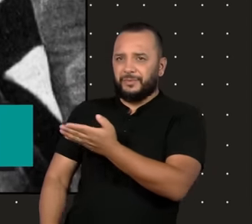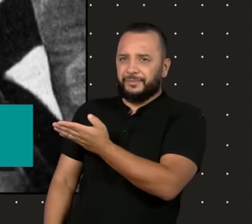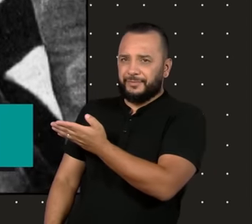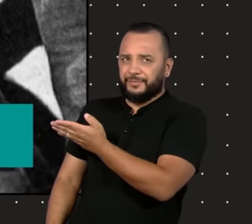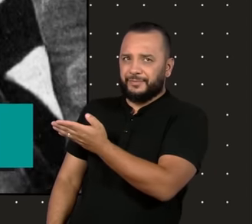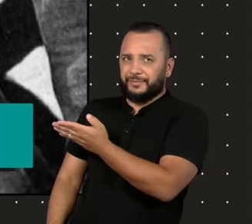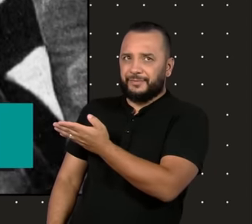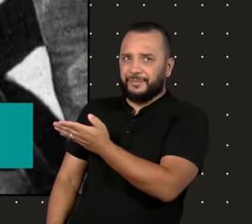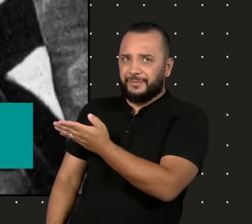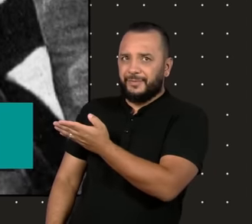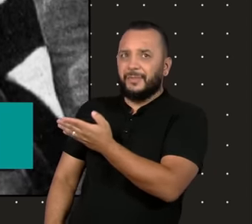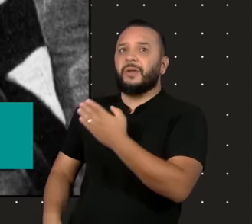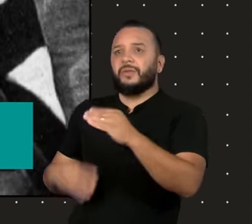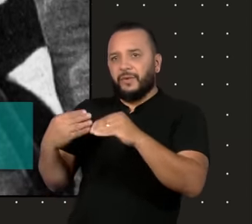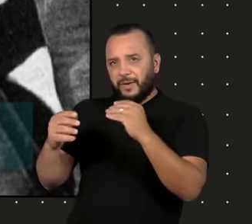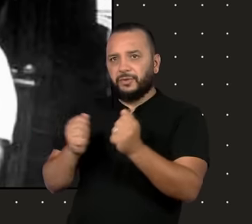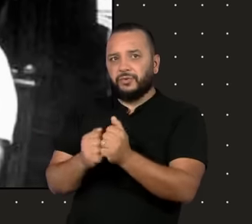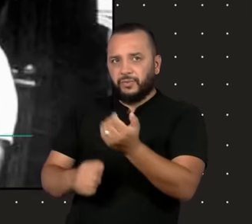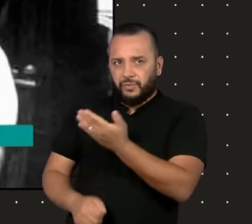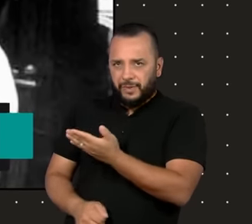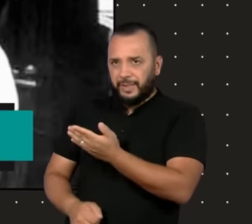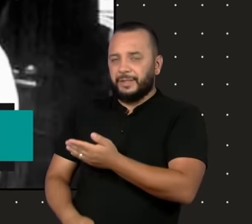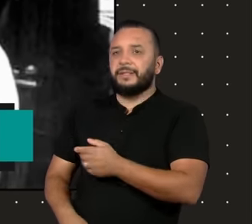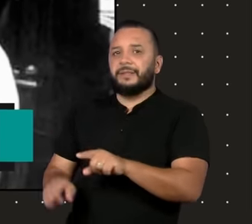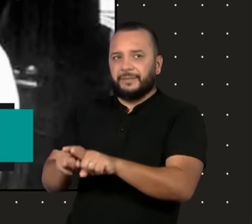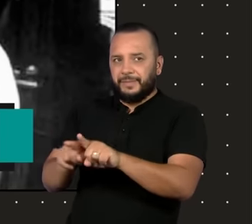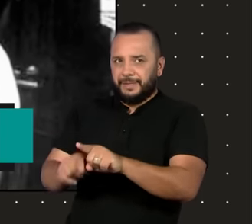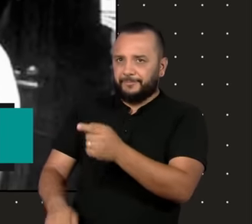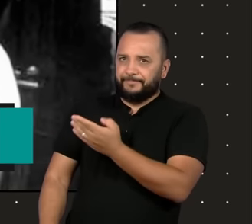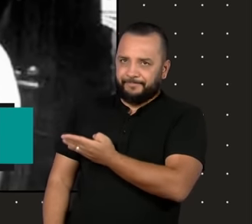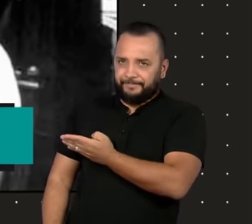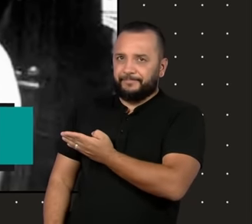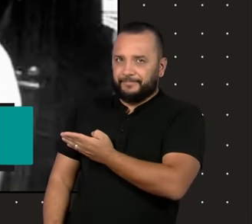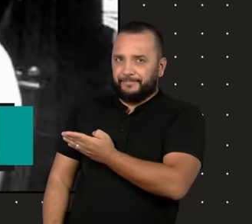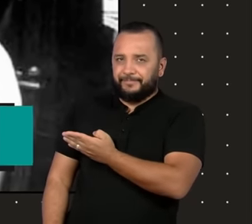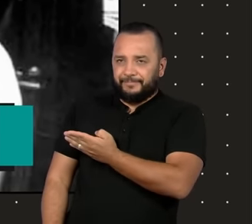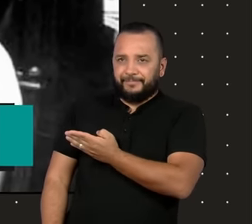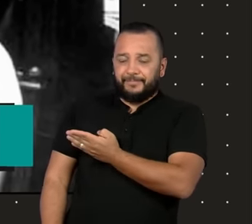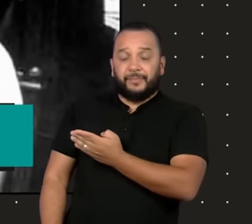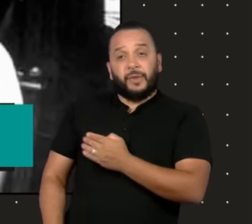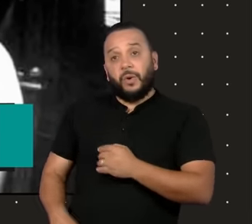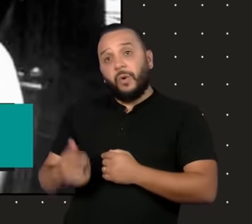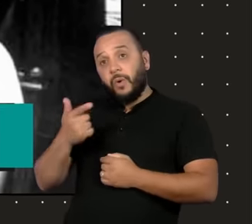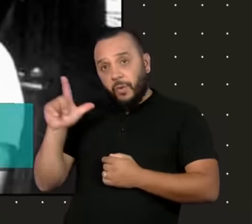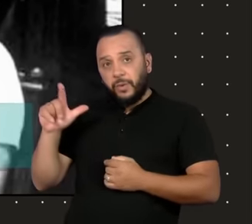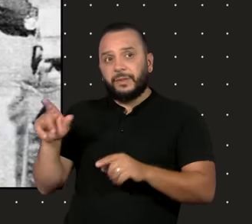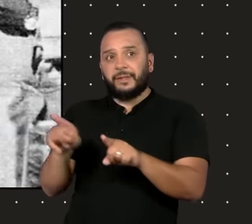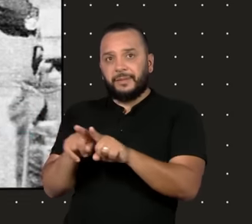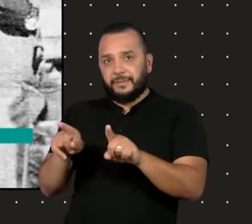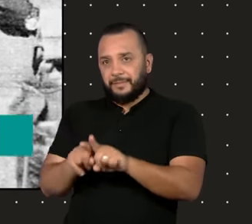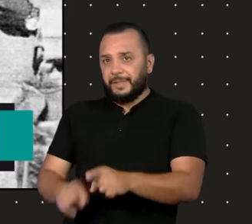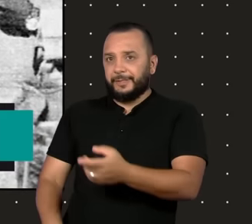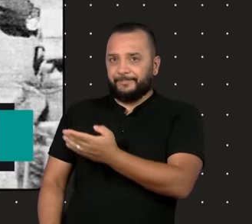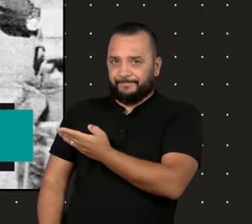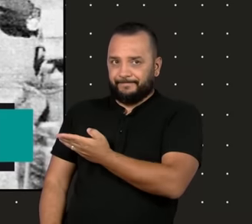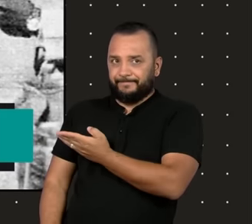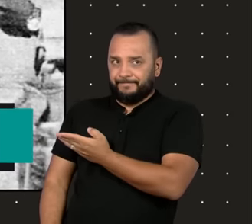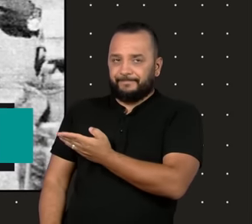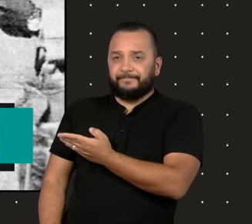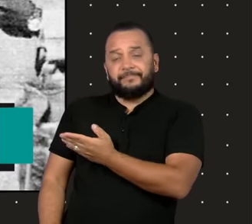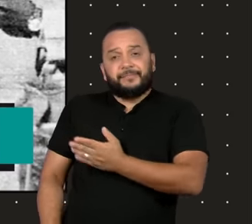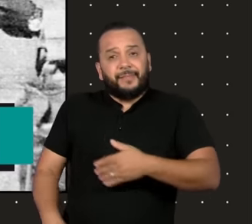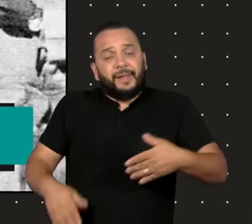foi outra novela que eu fiz com ele. Nino, o Italianinho, A Fábrica. Enfim,